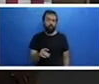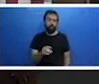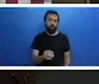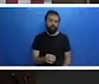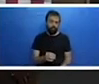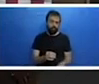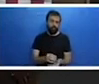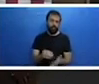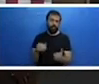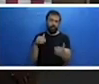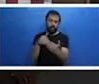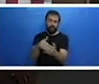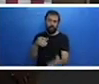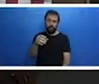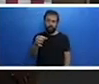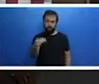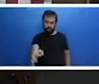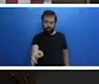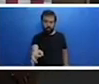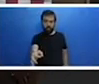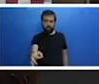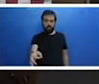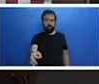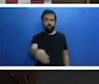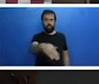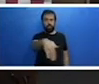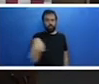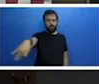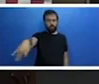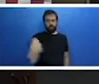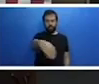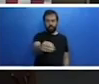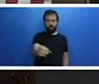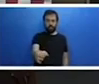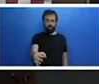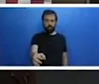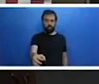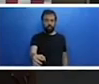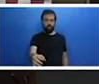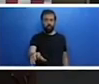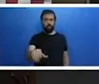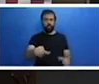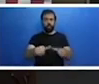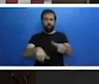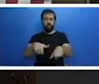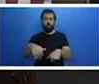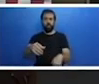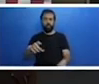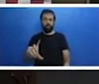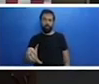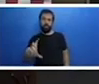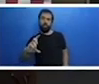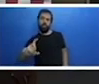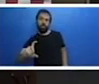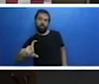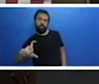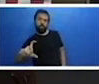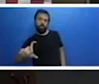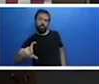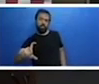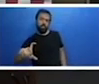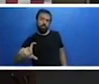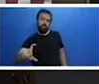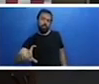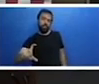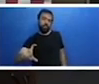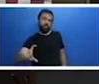chegar até do outro lado, caso aqui é a branca, ela forma damas. Então, você coloca uma pecinha